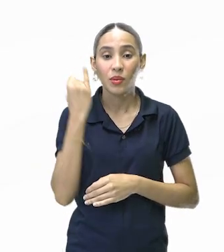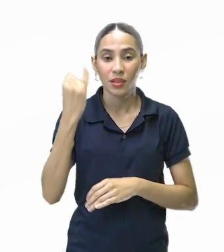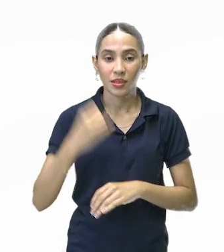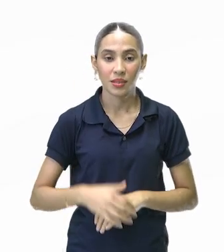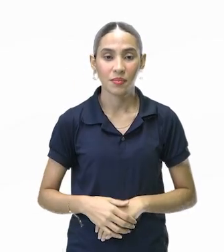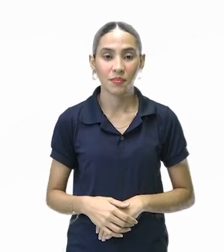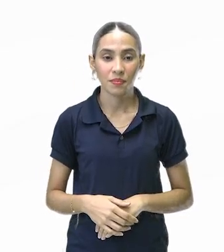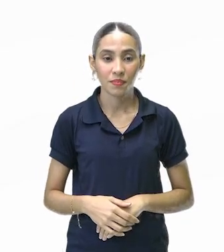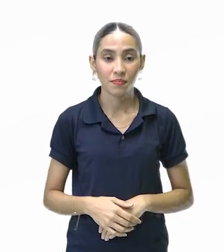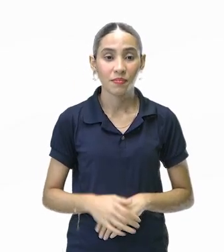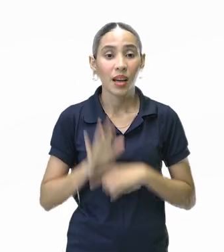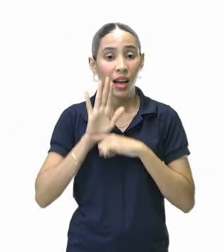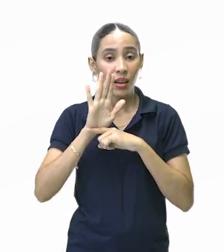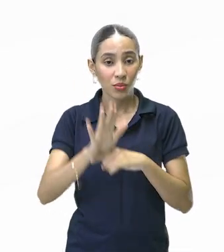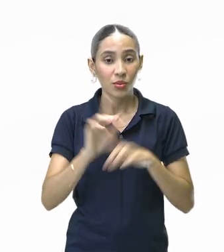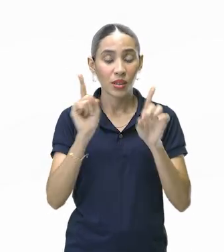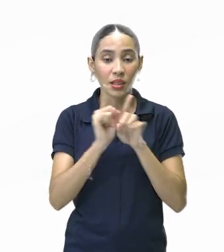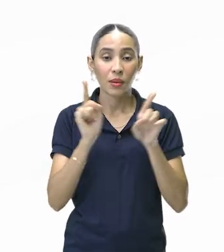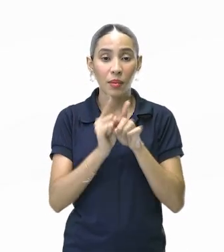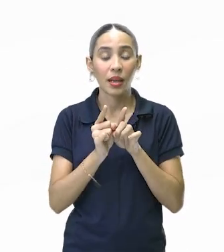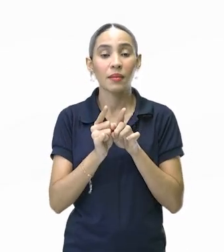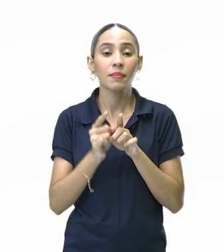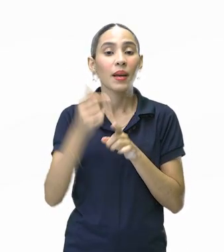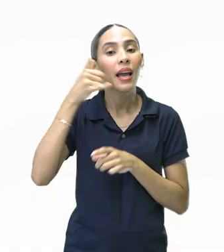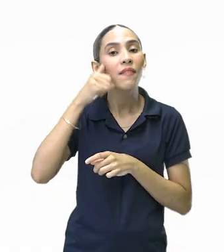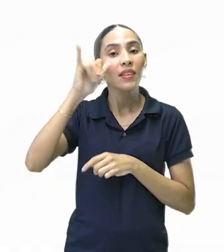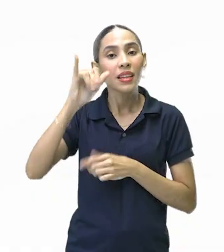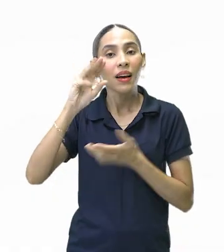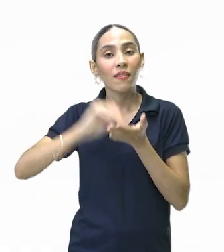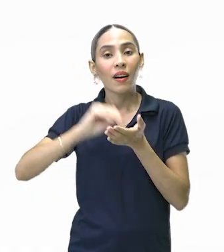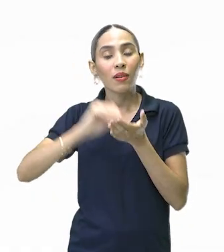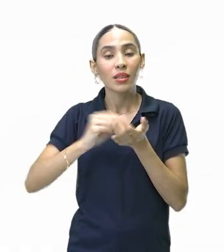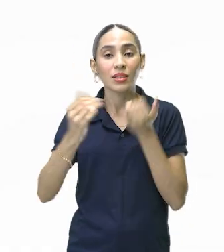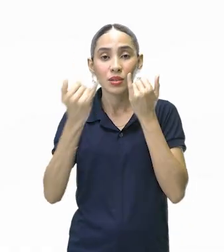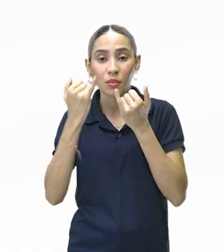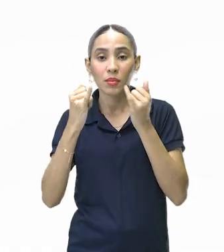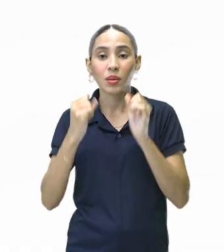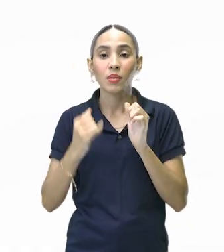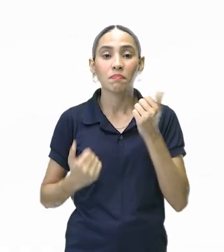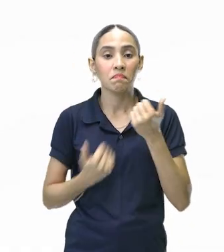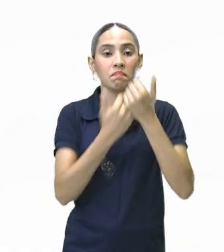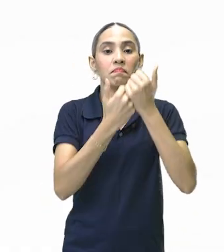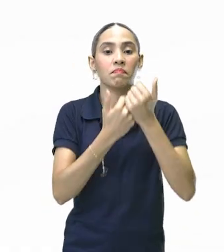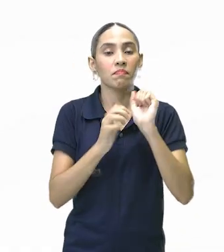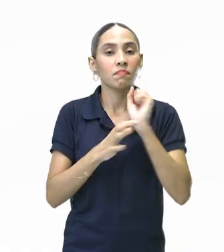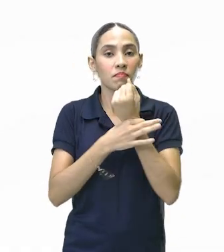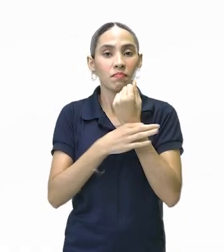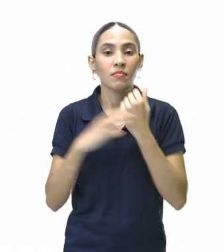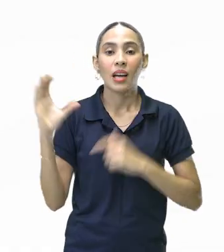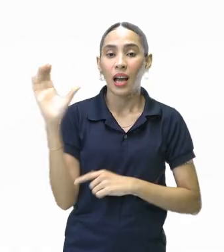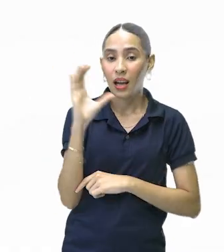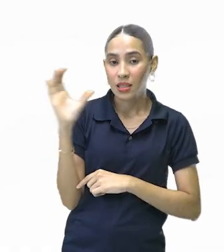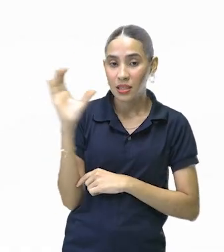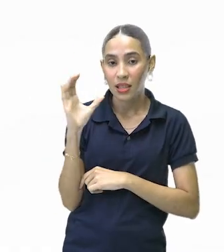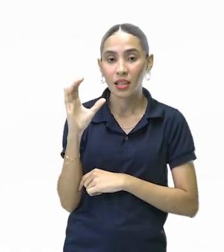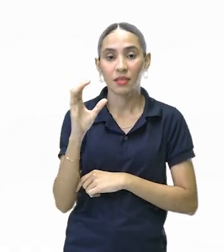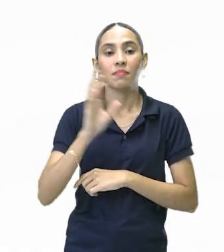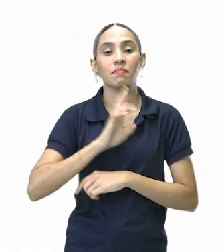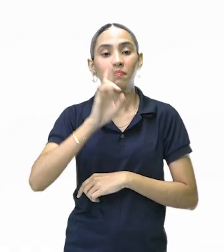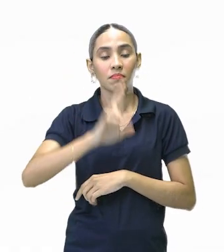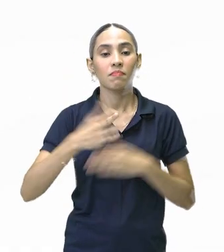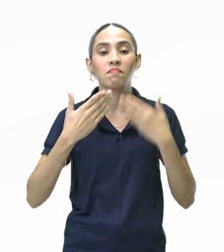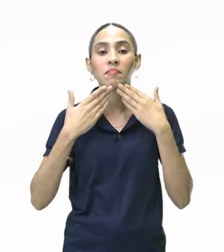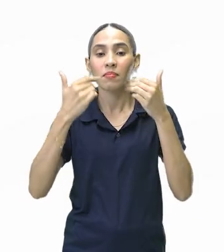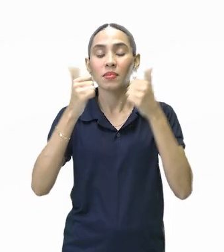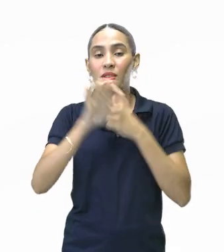relevantes. Ajudam a combater a desinformação e a fortalecer a confiança na ciência, resultando em